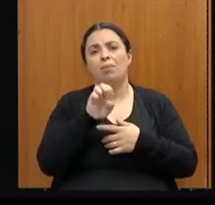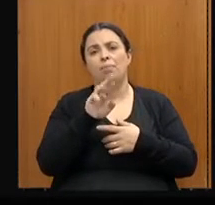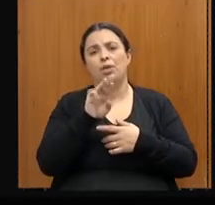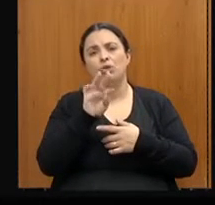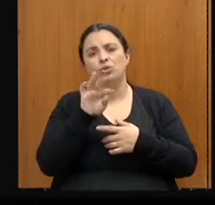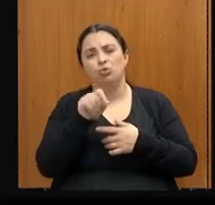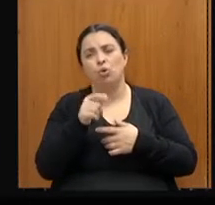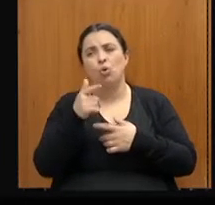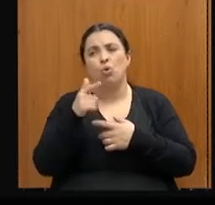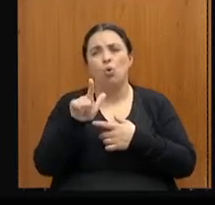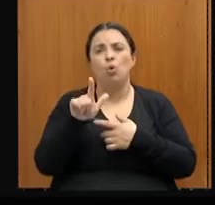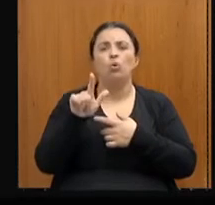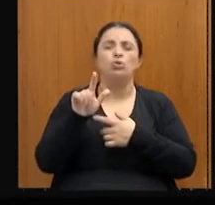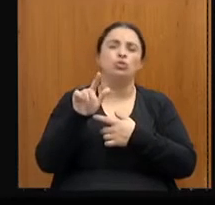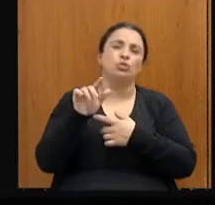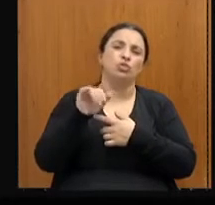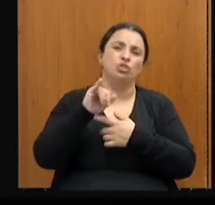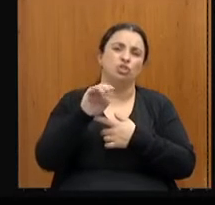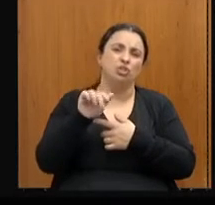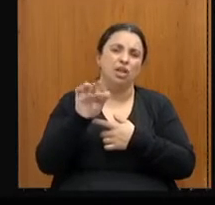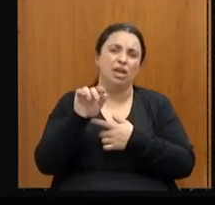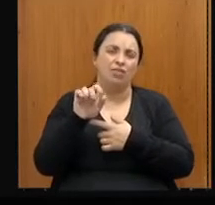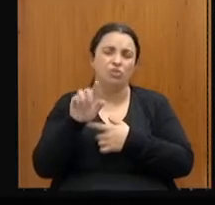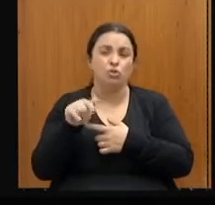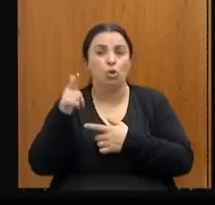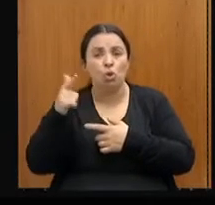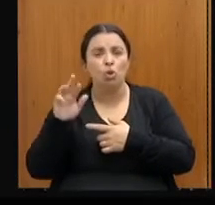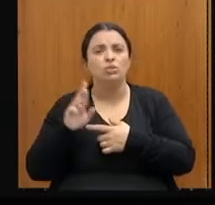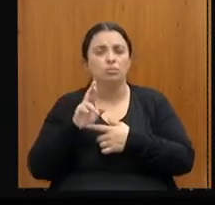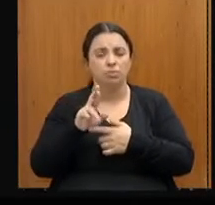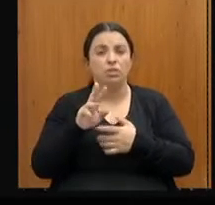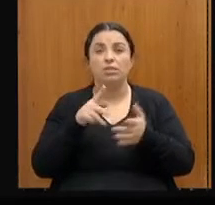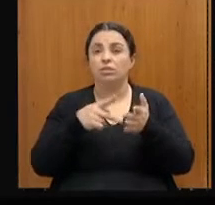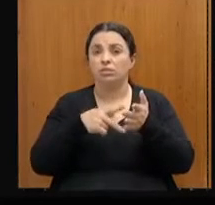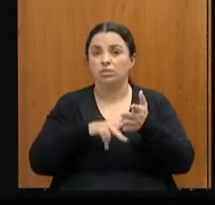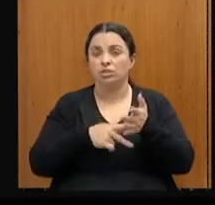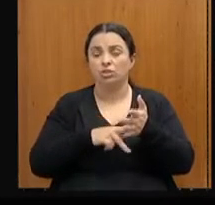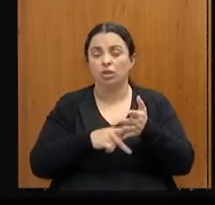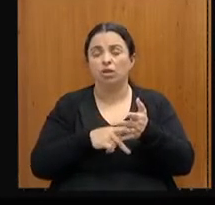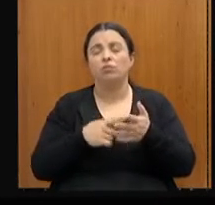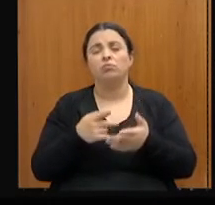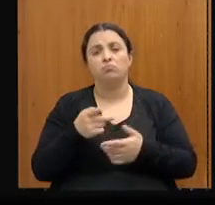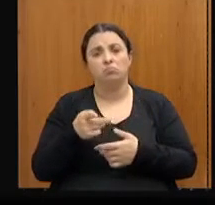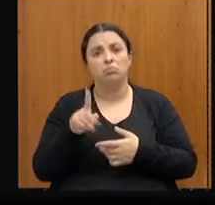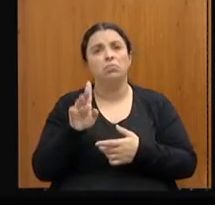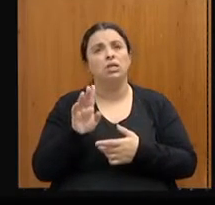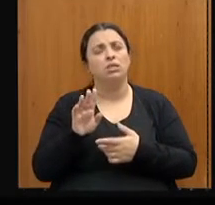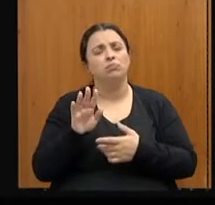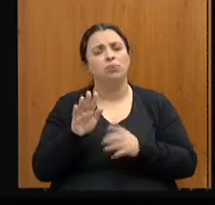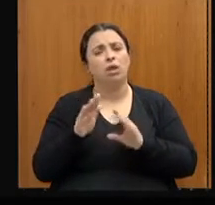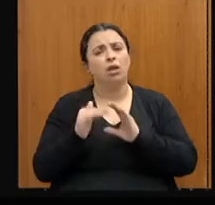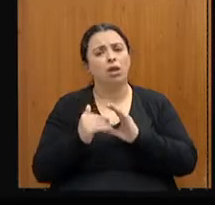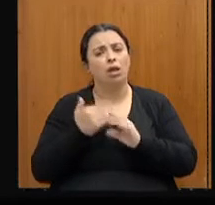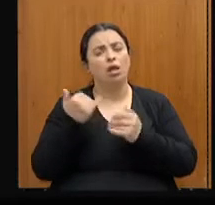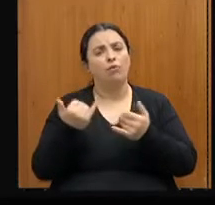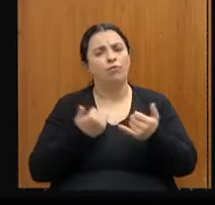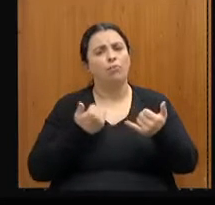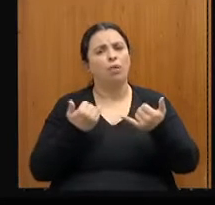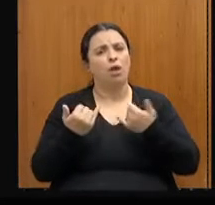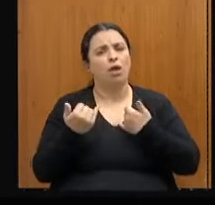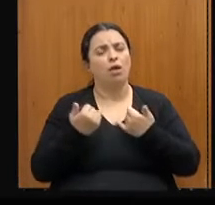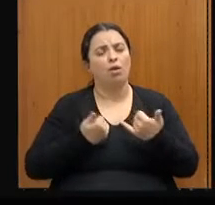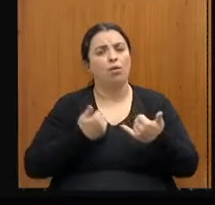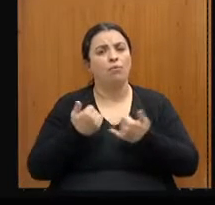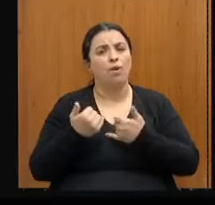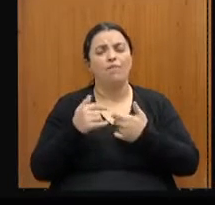Jefferson e de outros dirigentes sindicais menos passando com ações é uma